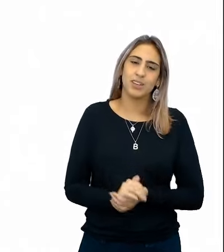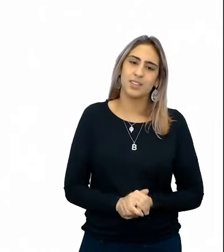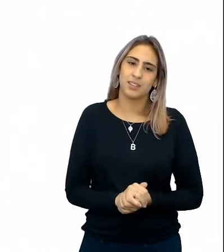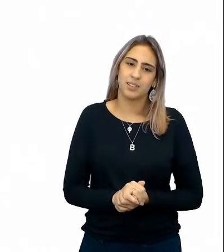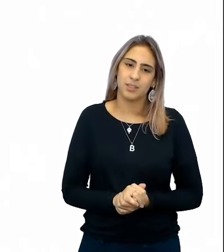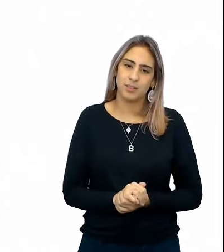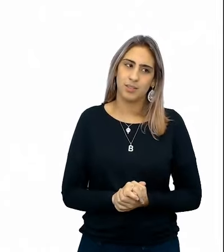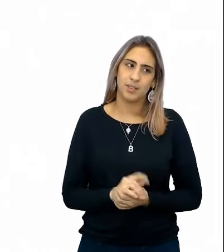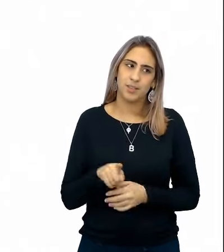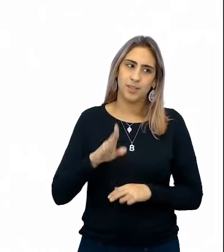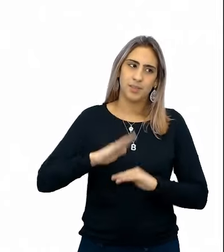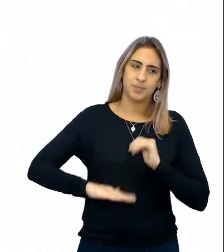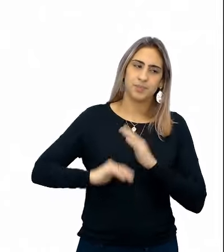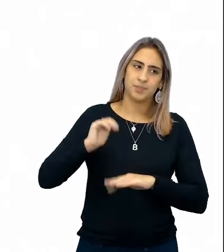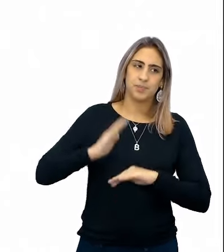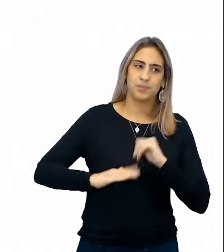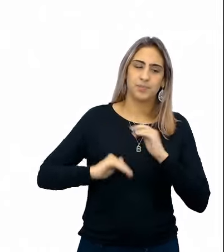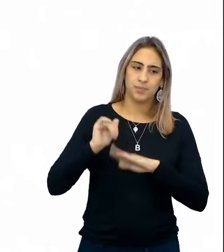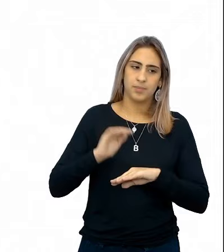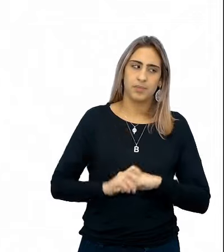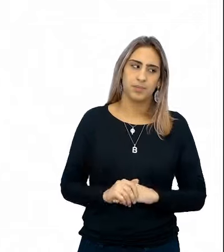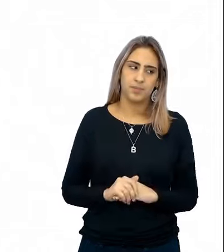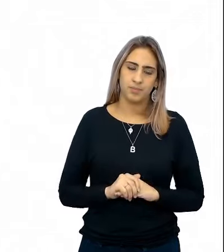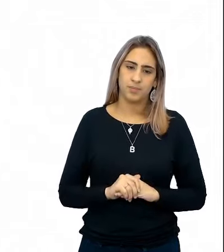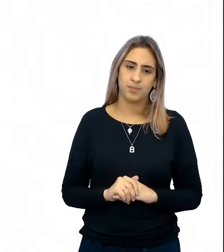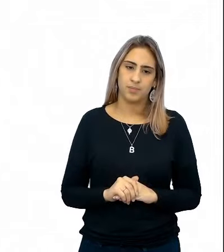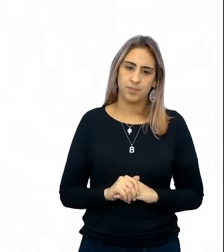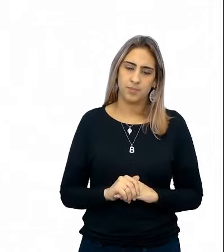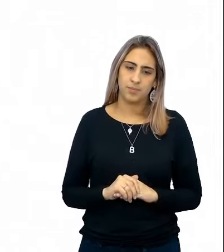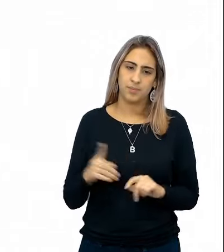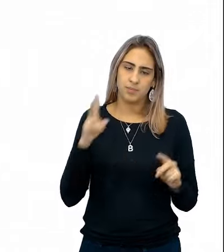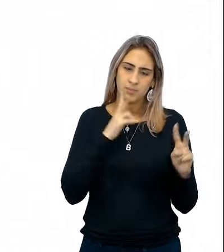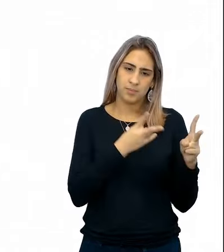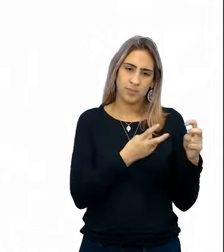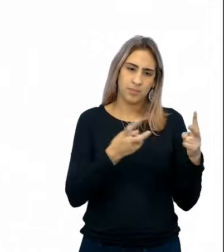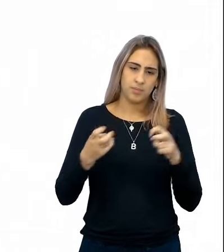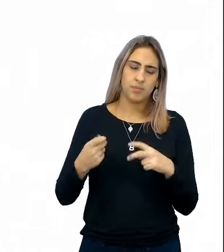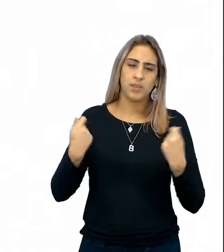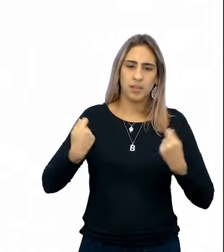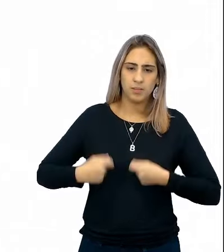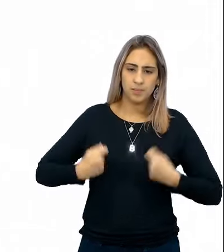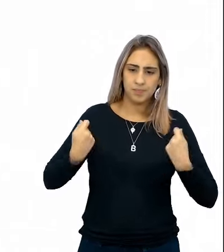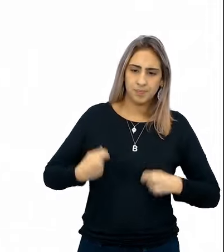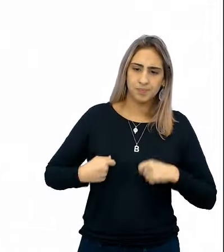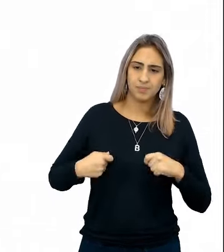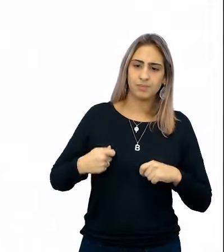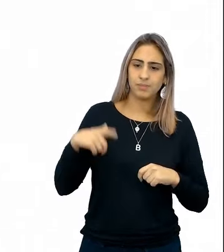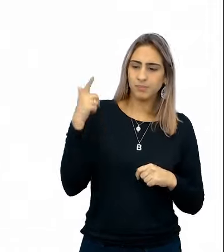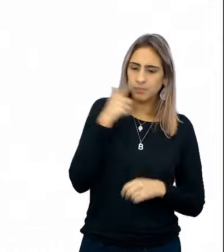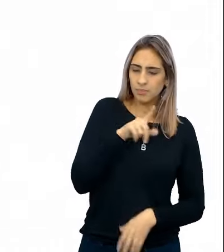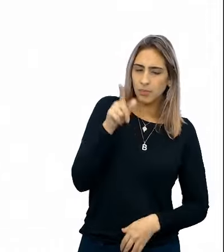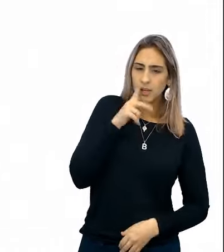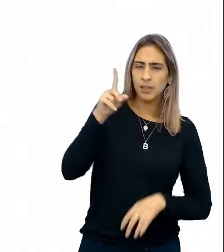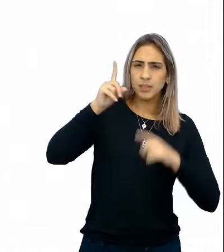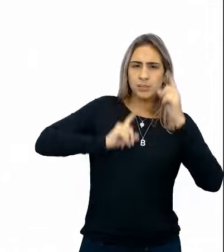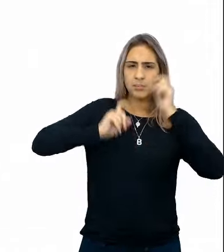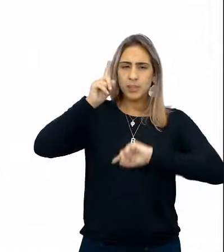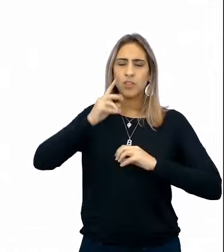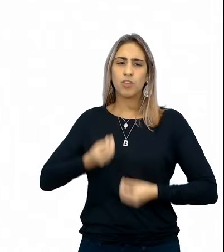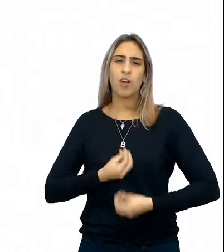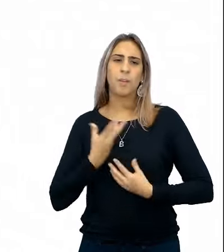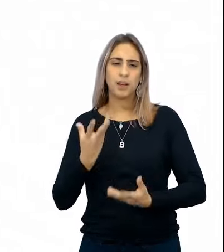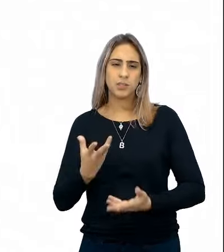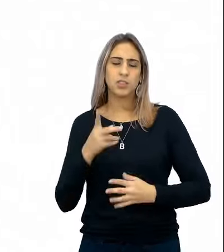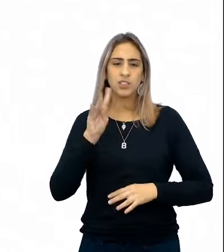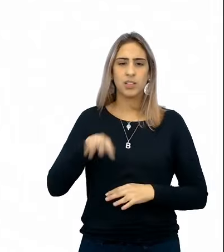desenvolver habilidades para esses aspectos, é preciso que ele saiba ler e expressar dados expressos